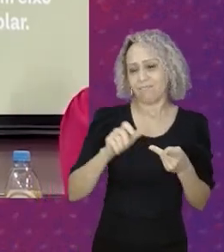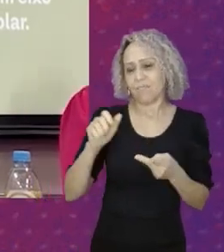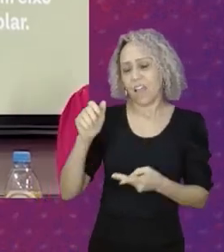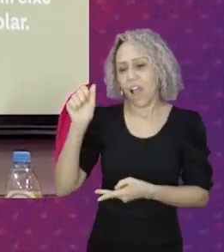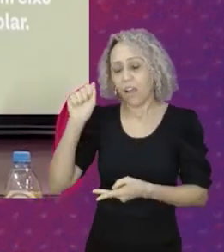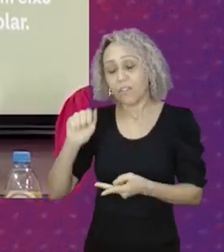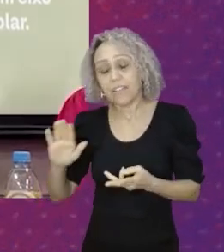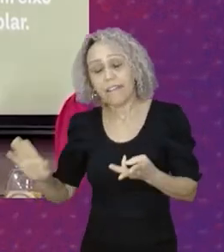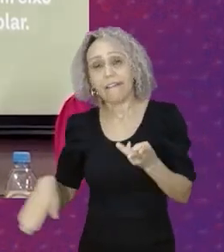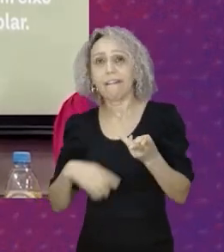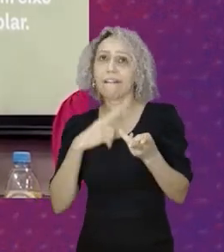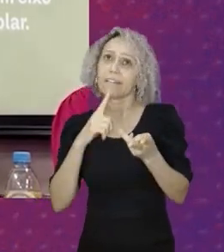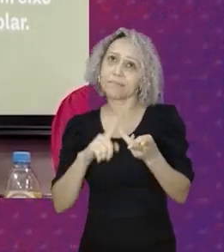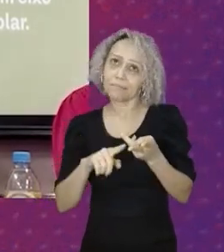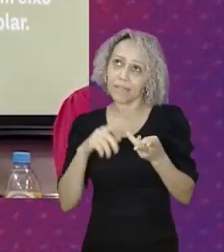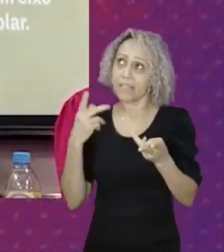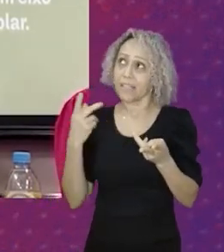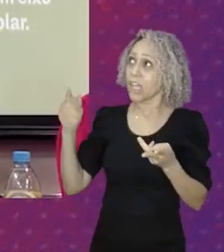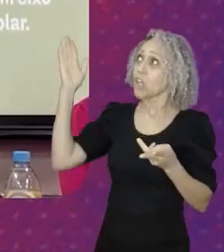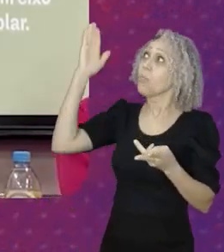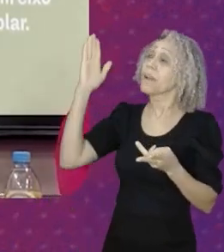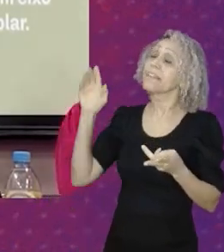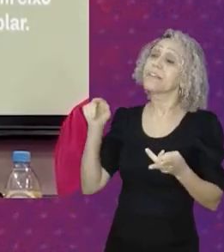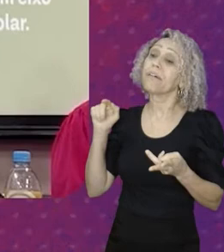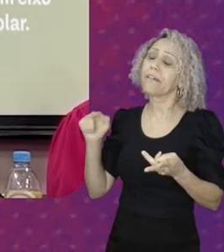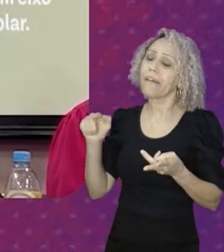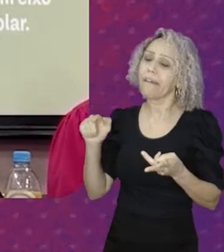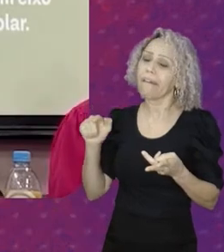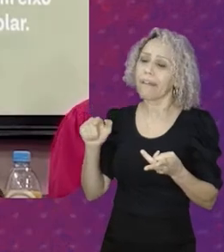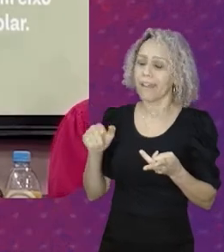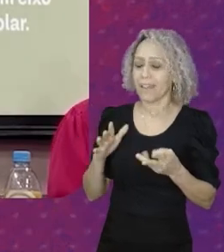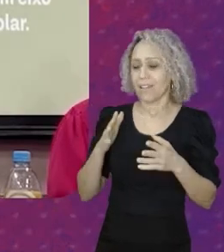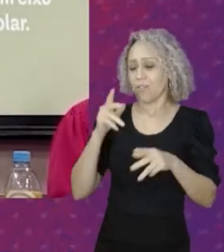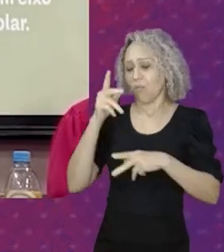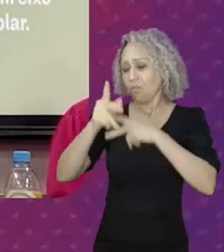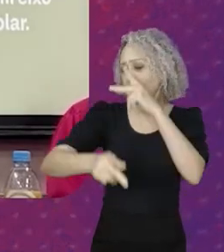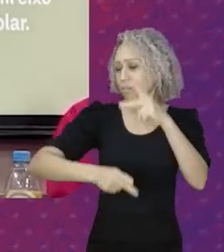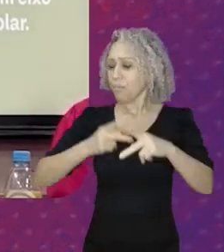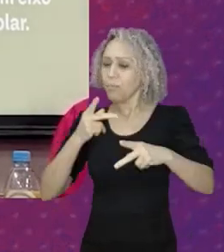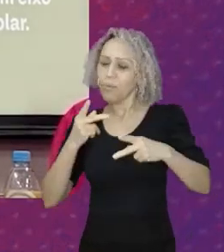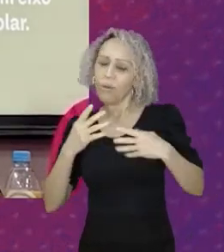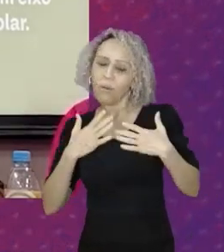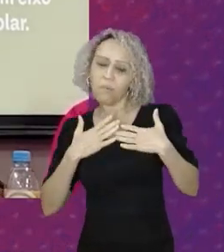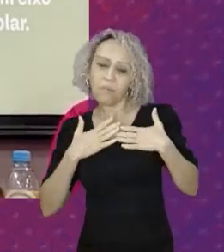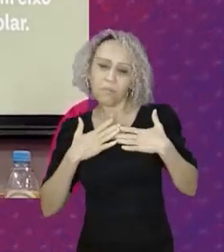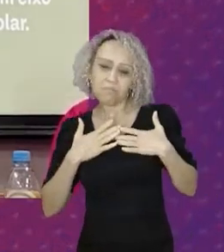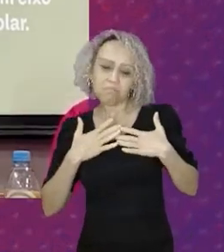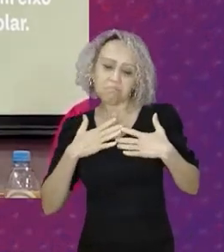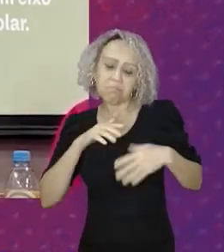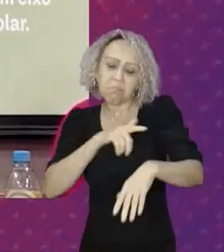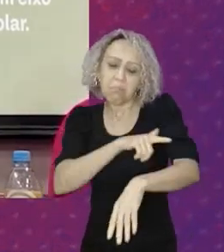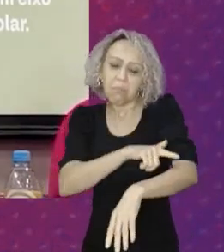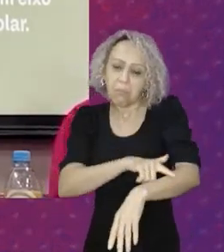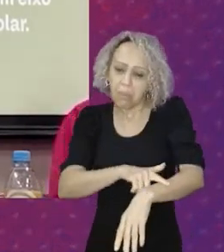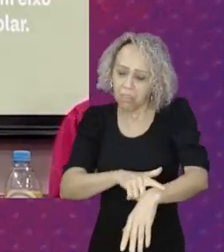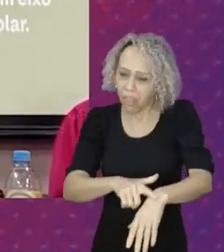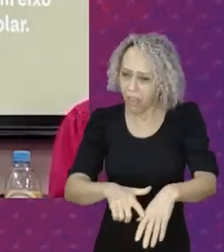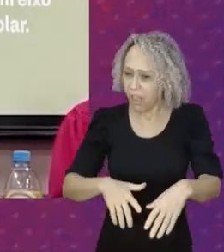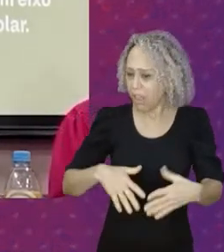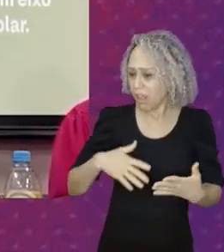democracia racial, né? É uma democracia racial desde que negros e indígenas não